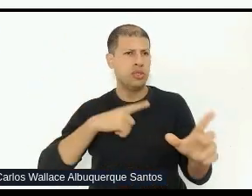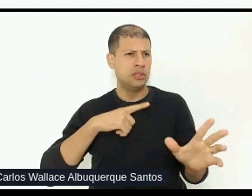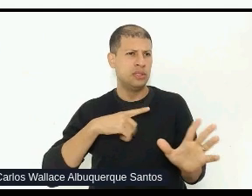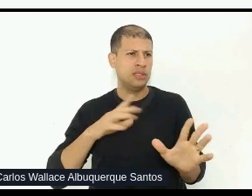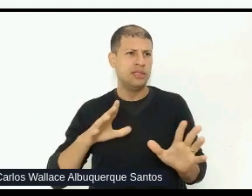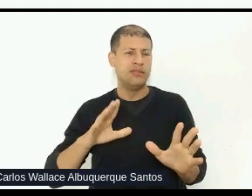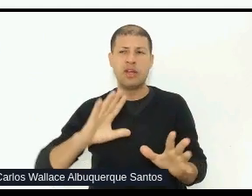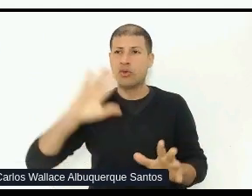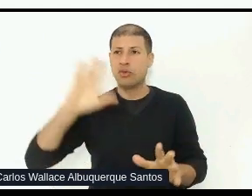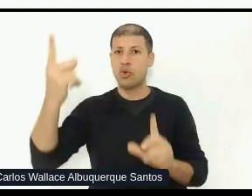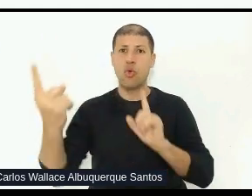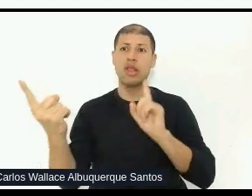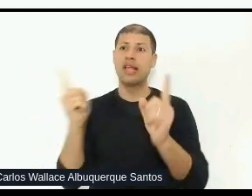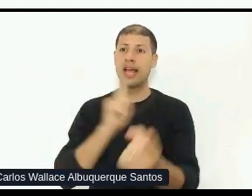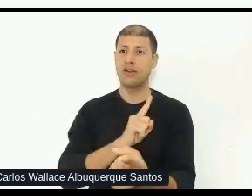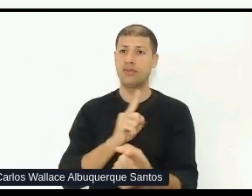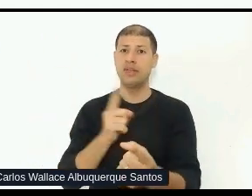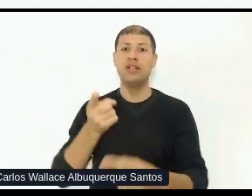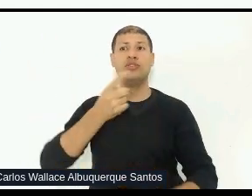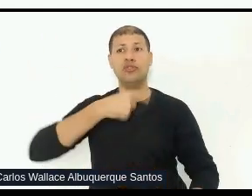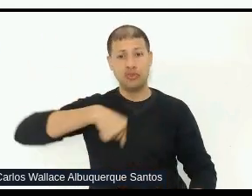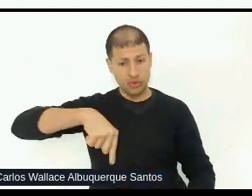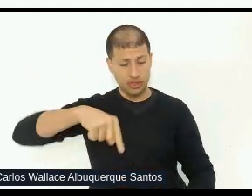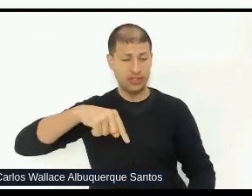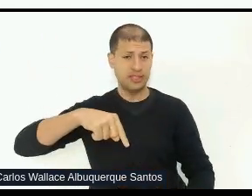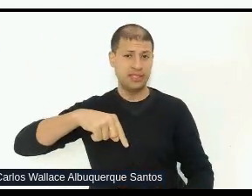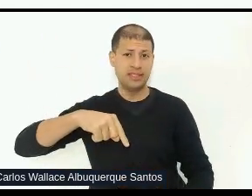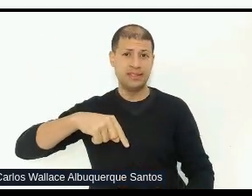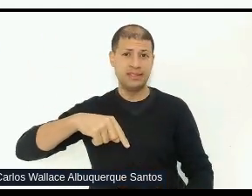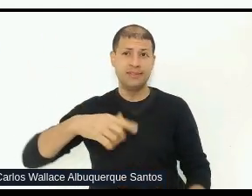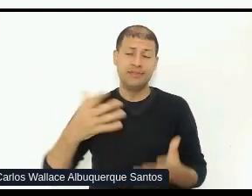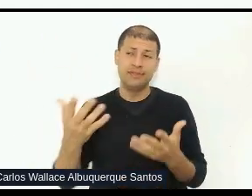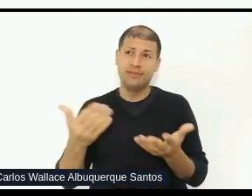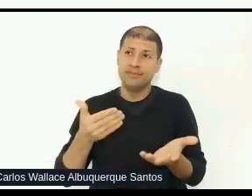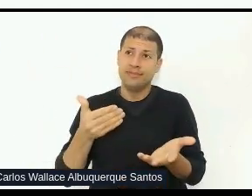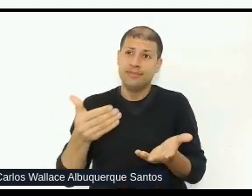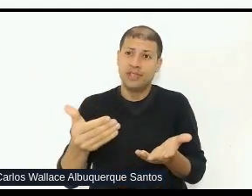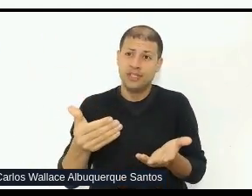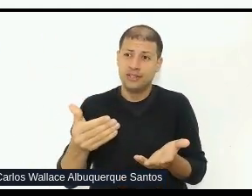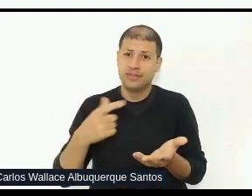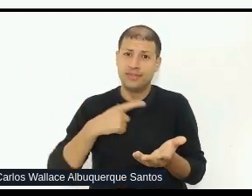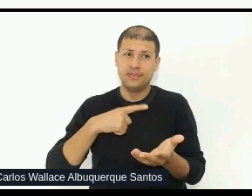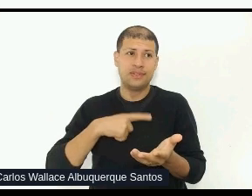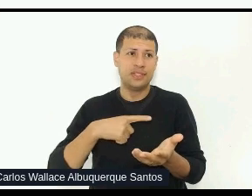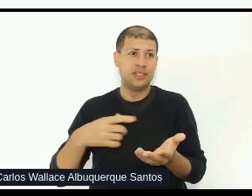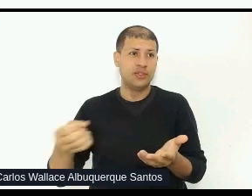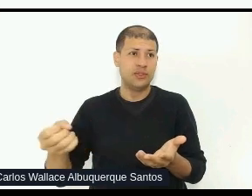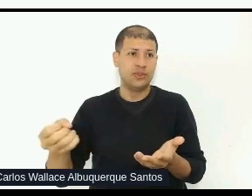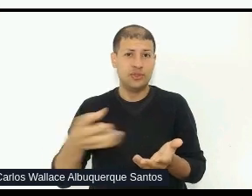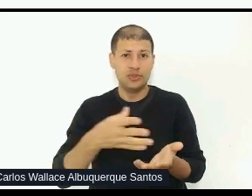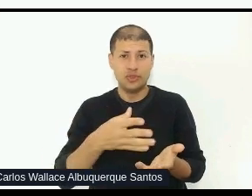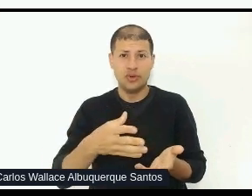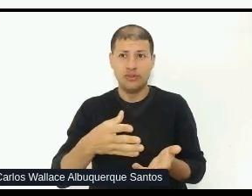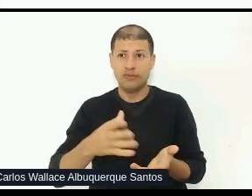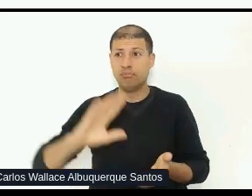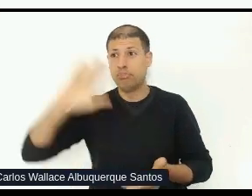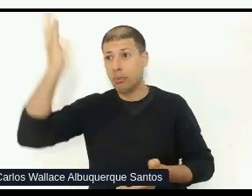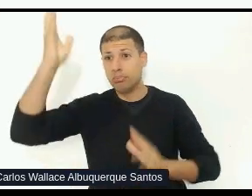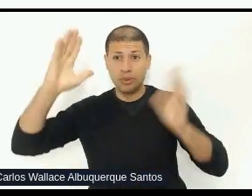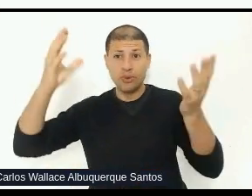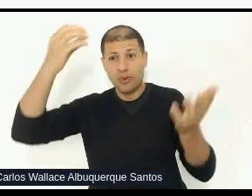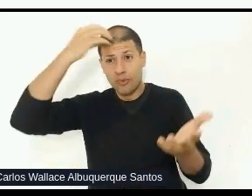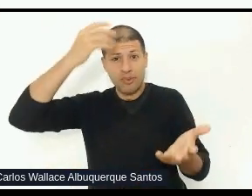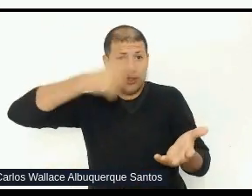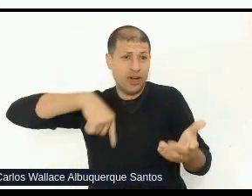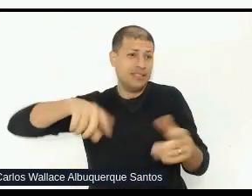oposto. A gente vai ser a pessoa que vai ser fonte e origem dos novos incidentes. Então, temos